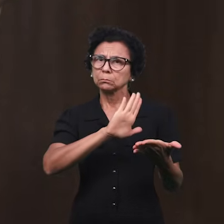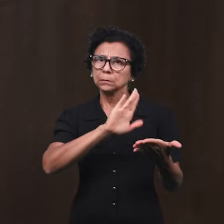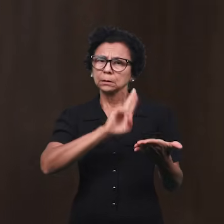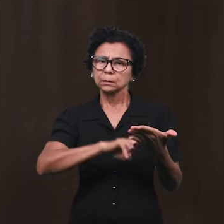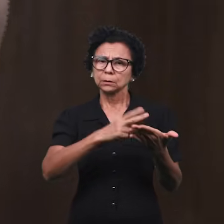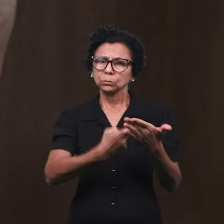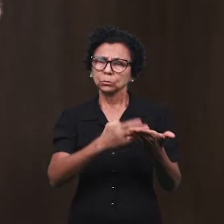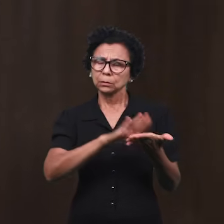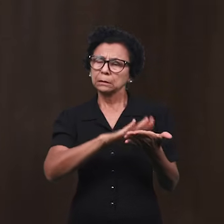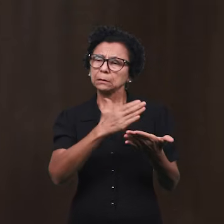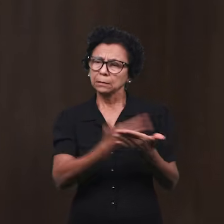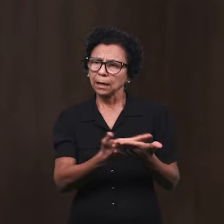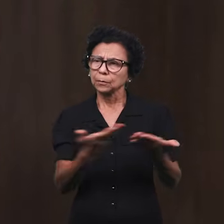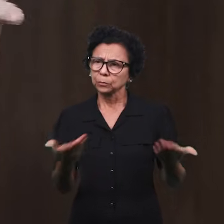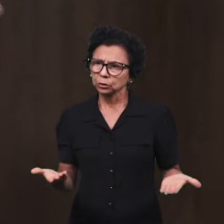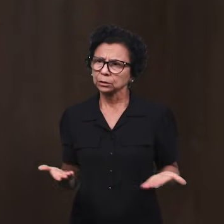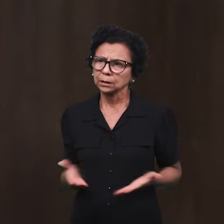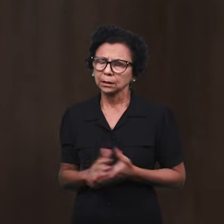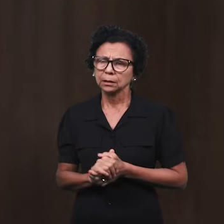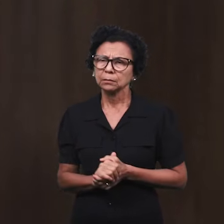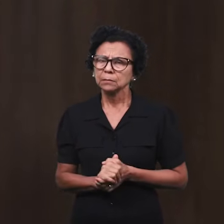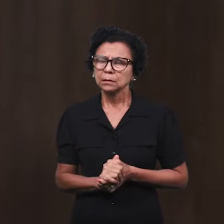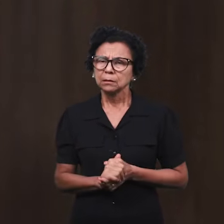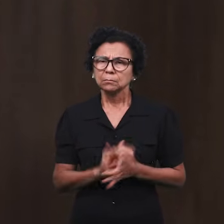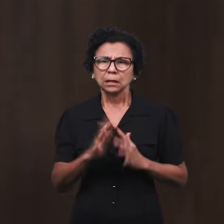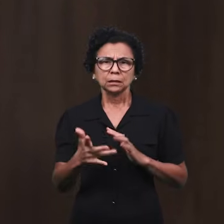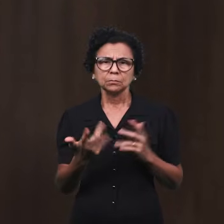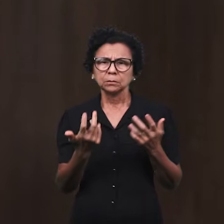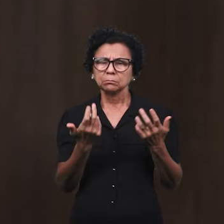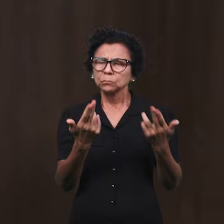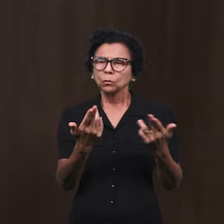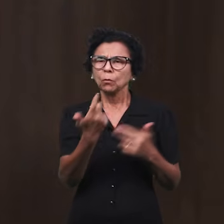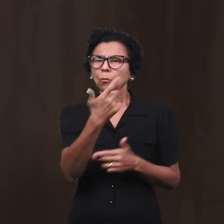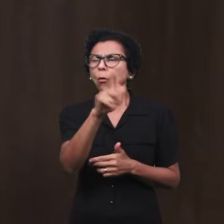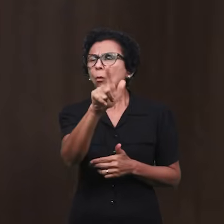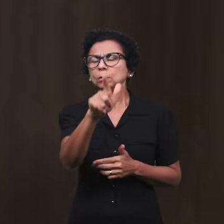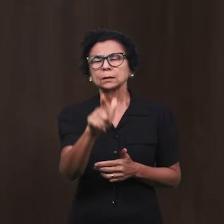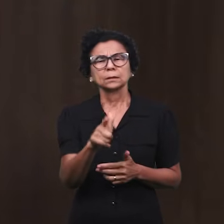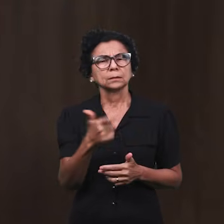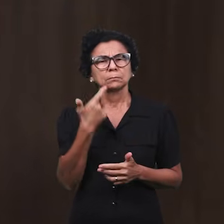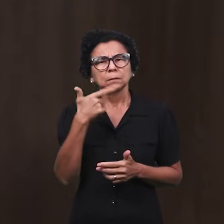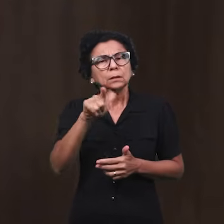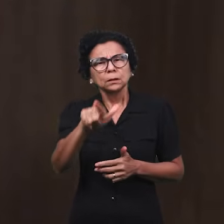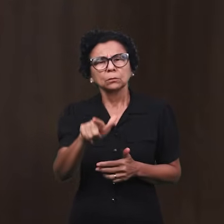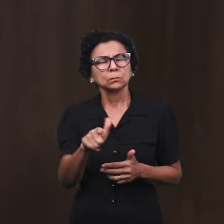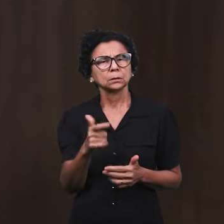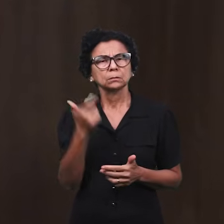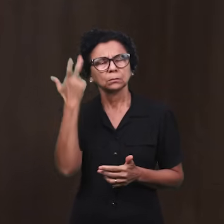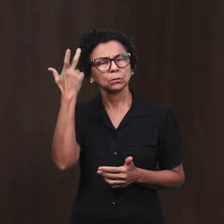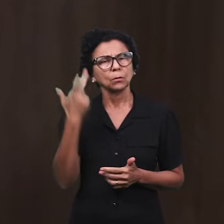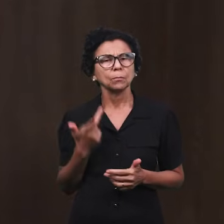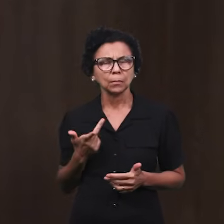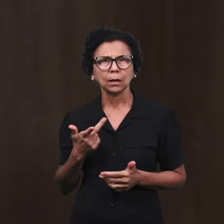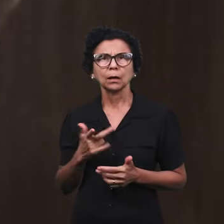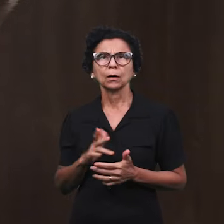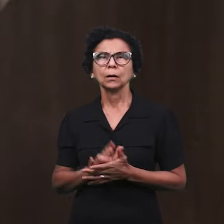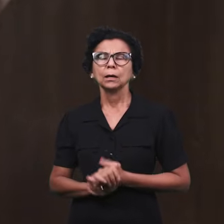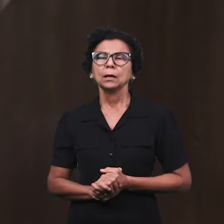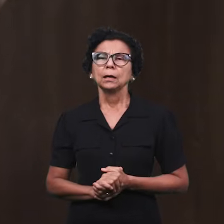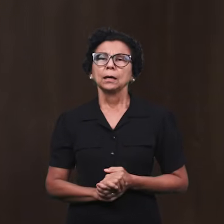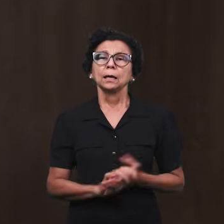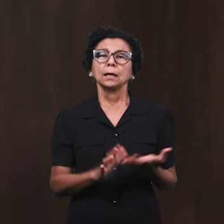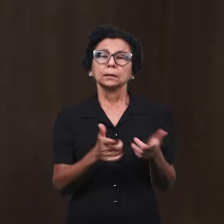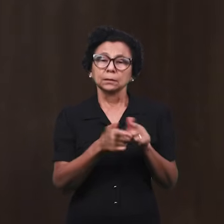disse, né? O inglês, o francês, ela é uma língua, ela tem sua gramática, ela tem toda a sua forma de como trazer, e ela é uma língua